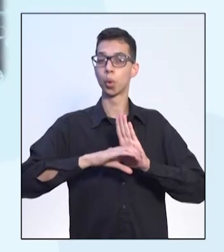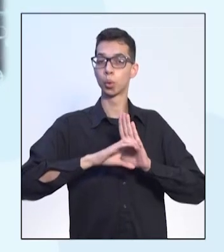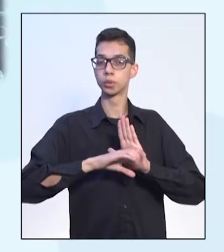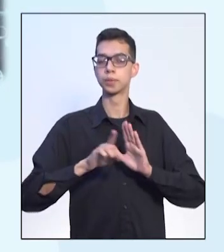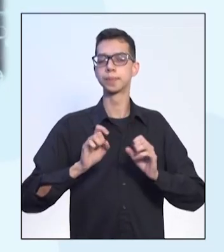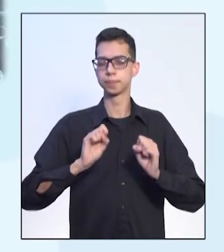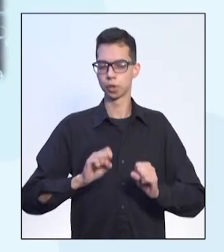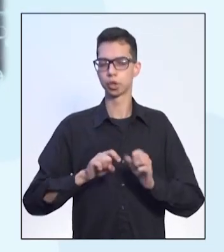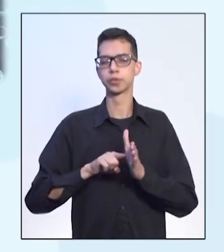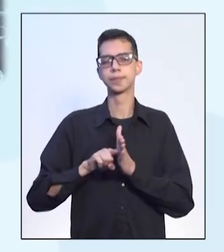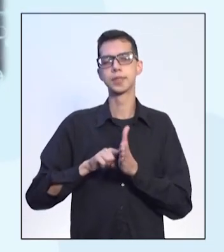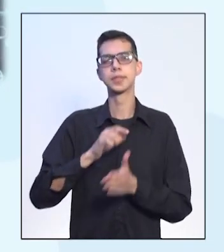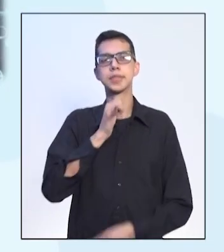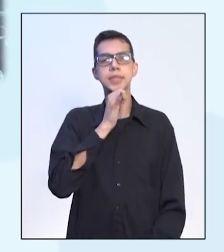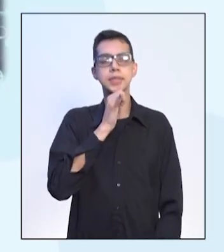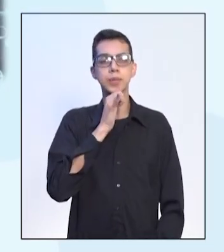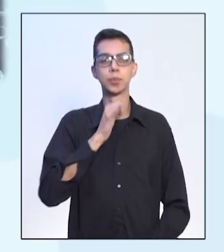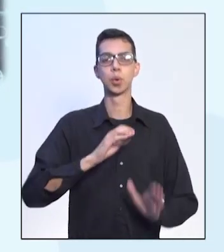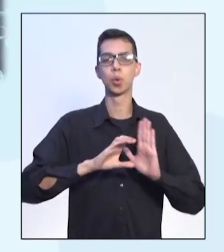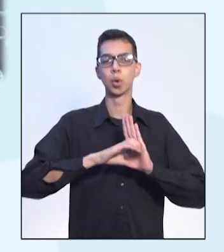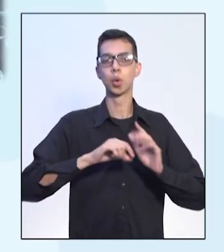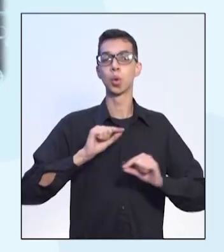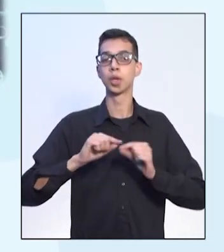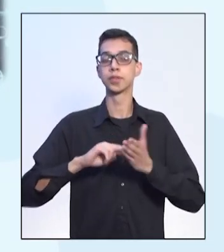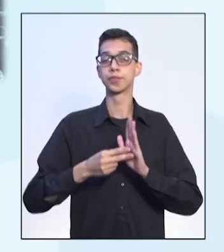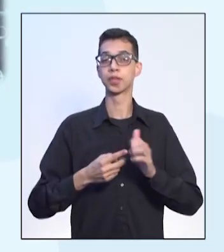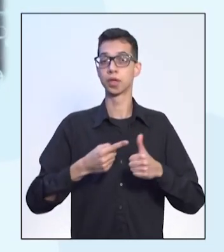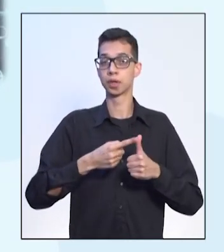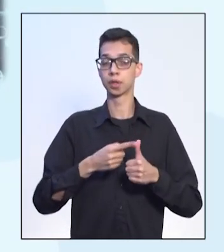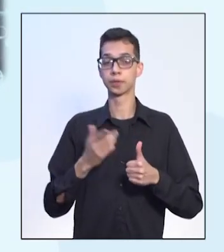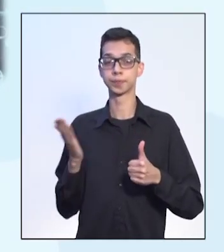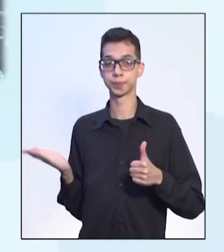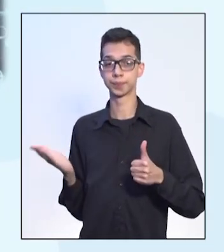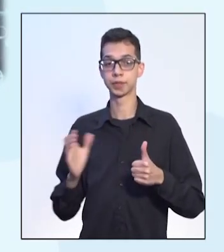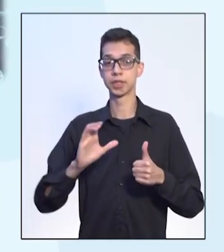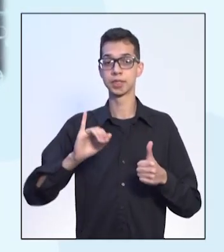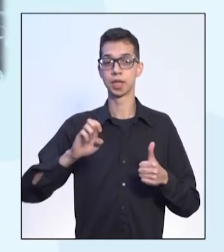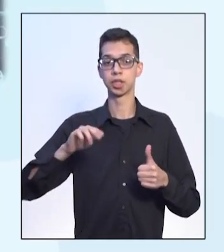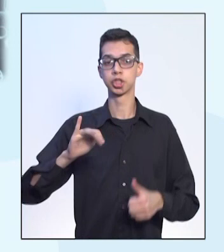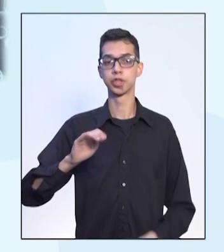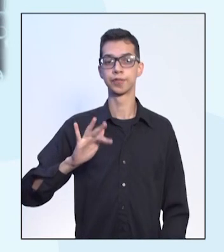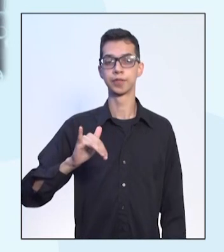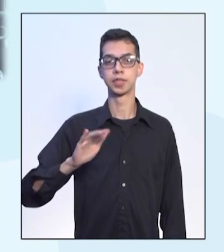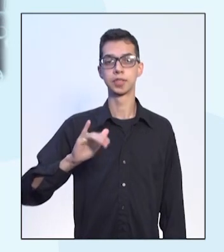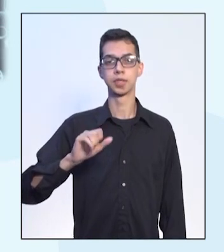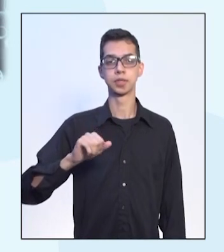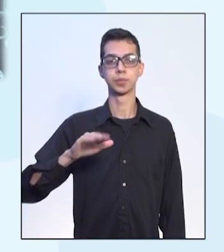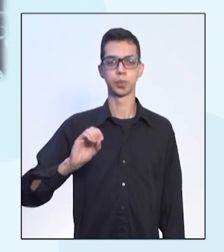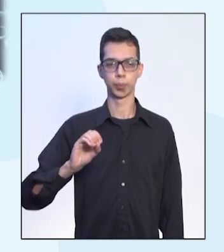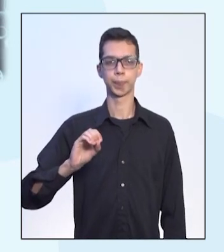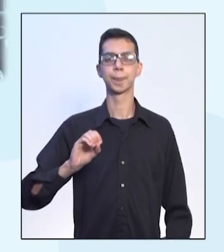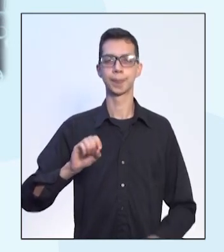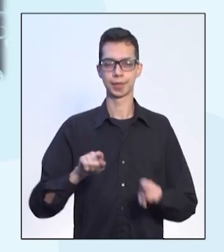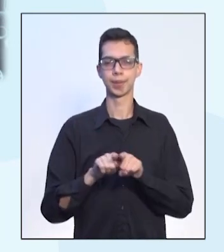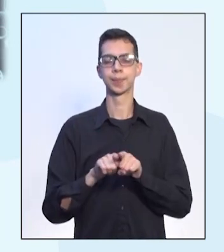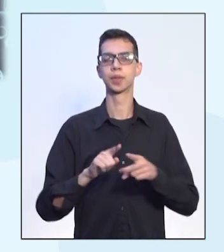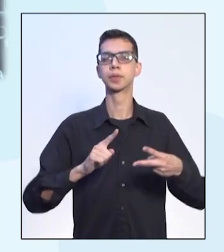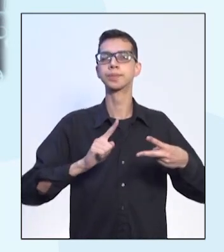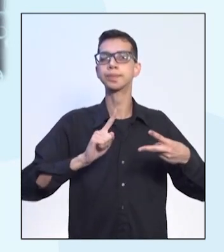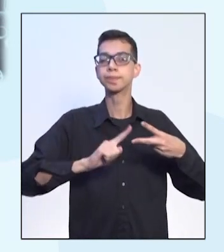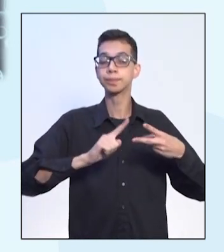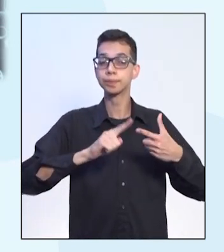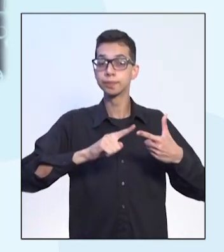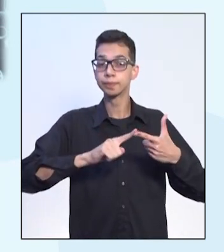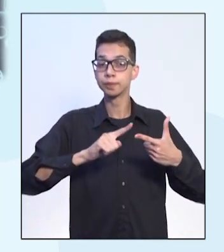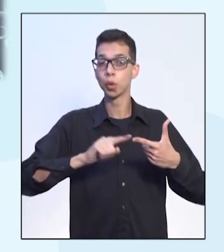pode pesquisar, aí, por exemplo, os conceitos de cientificismo, cidadania. Tem uma